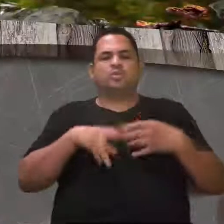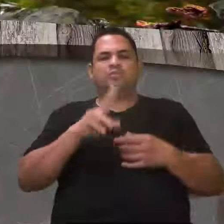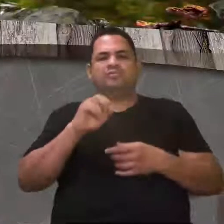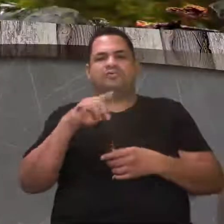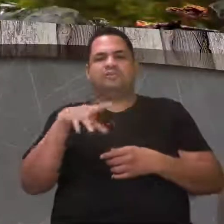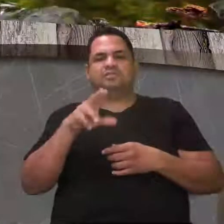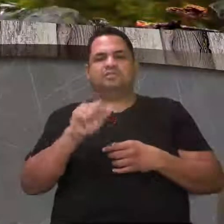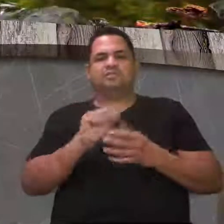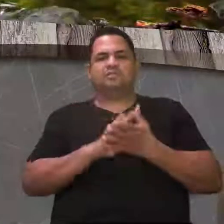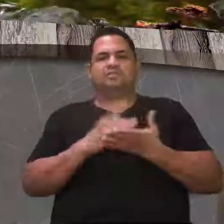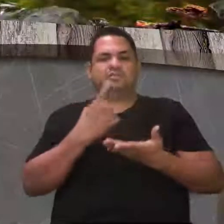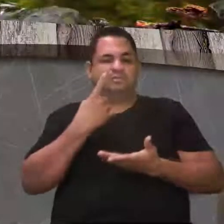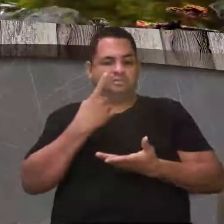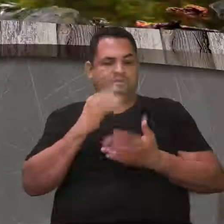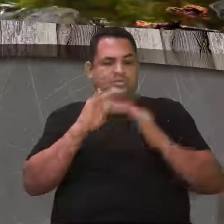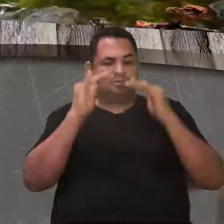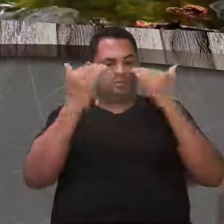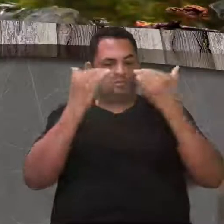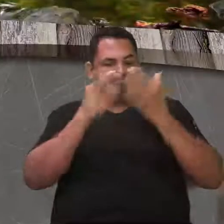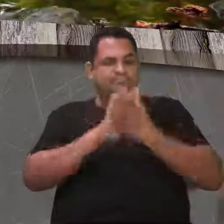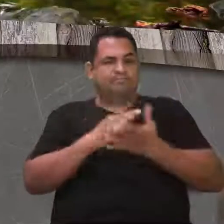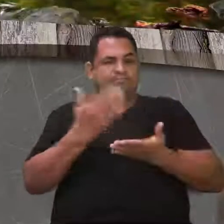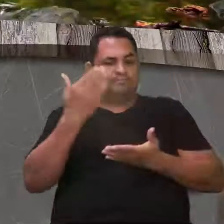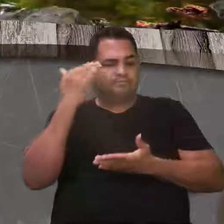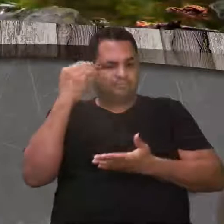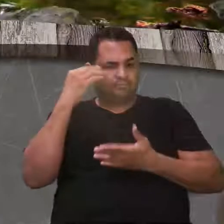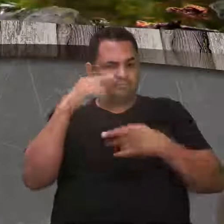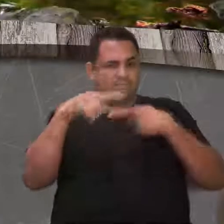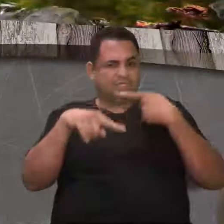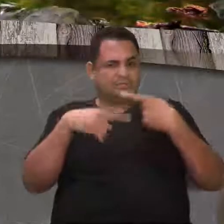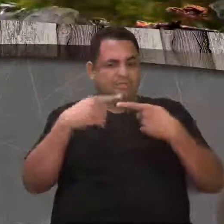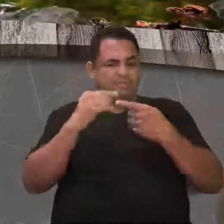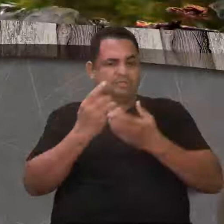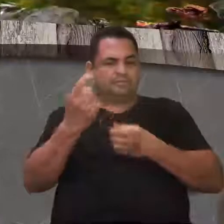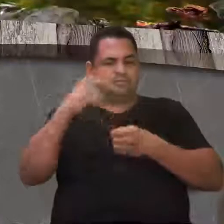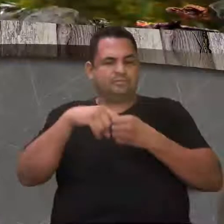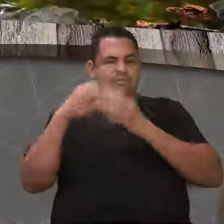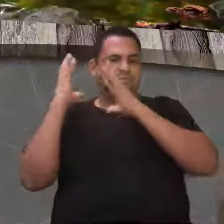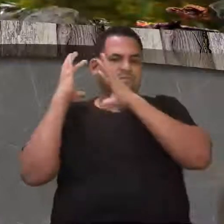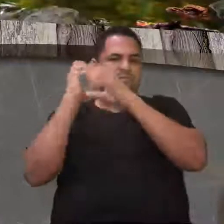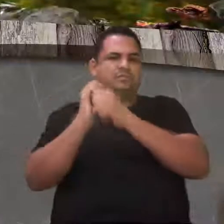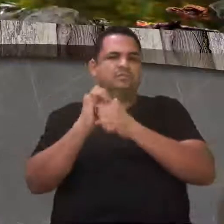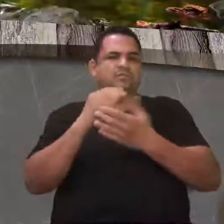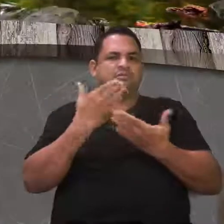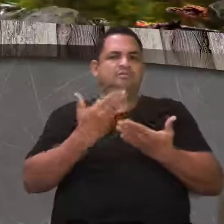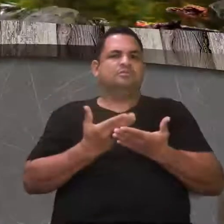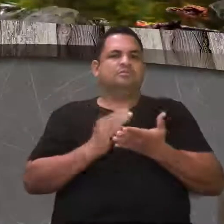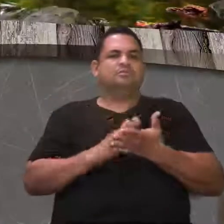certo? Então, galera, você fica com isso na mente. Nós vamos para a revisão. Mas se você perder